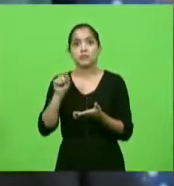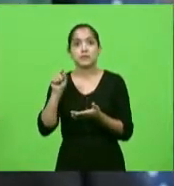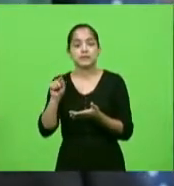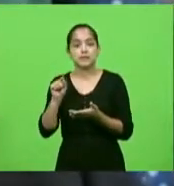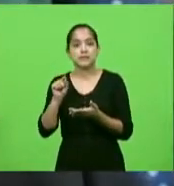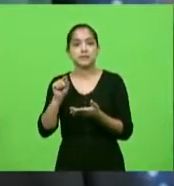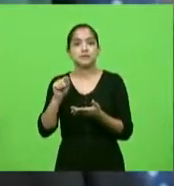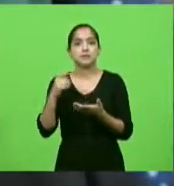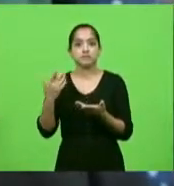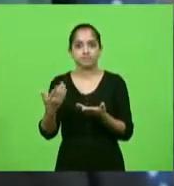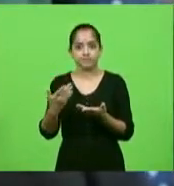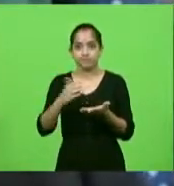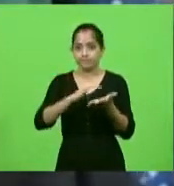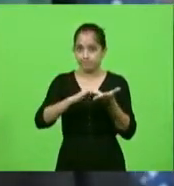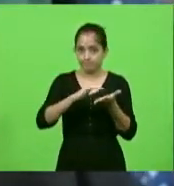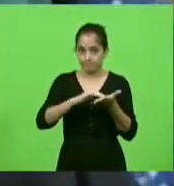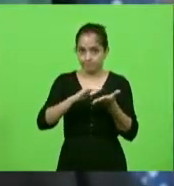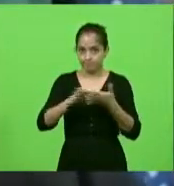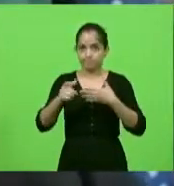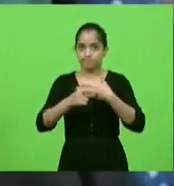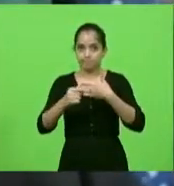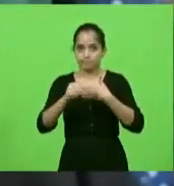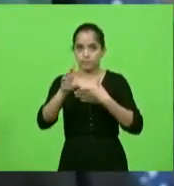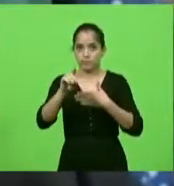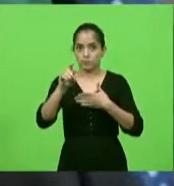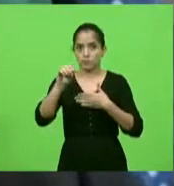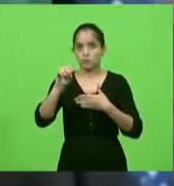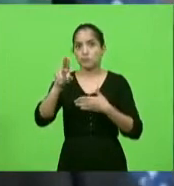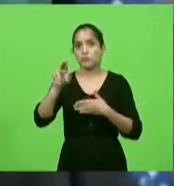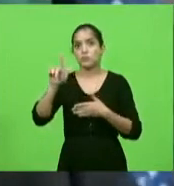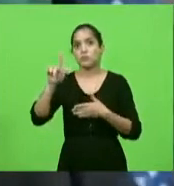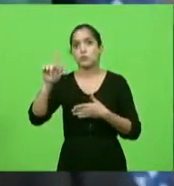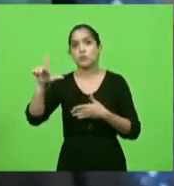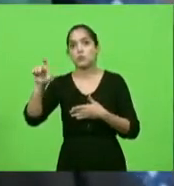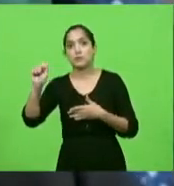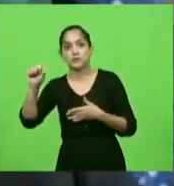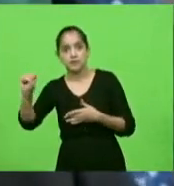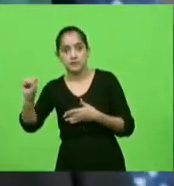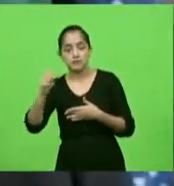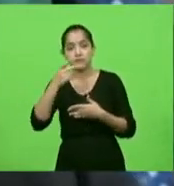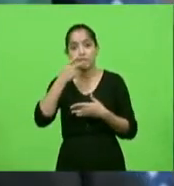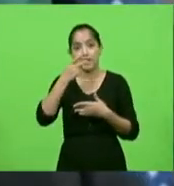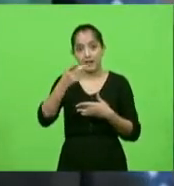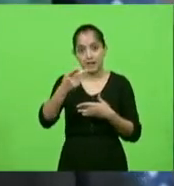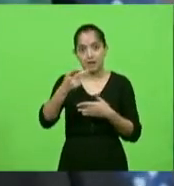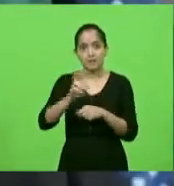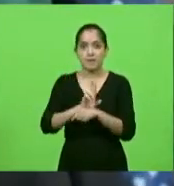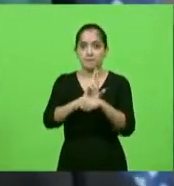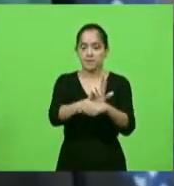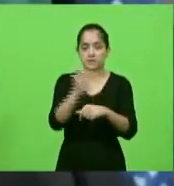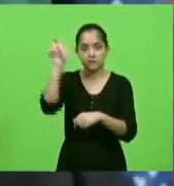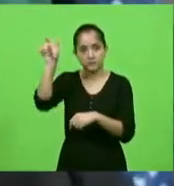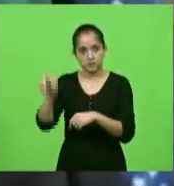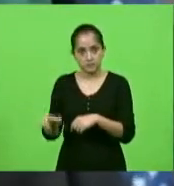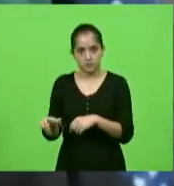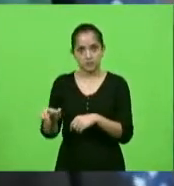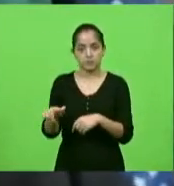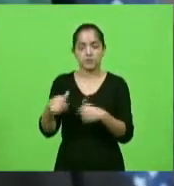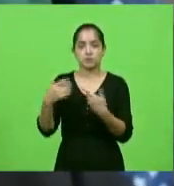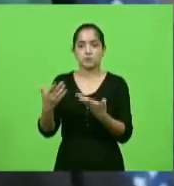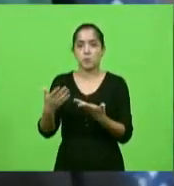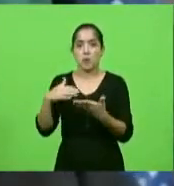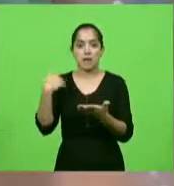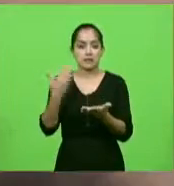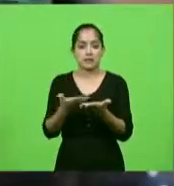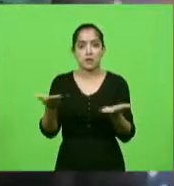afirmações de que o então secretário da Casa Civil, Douglas Bola, falava e agia em nome do governador. Contudo, não há, até o